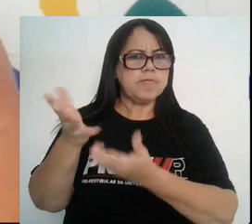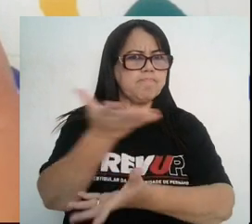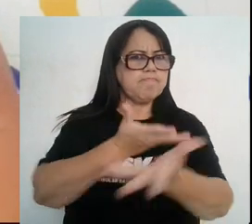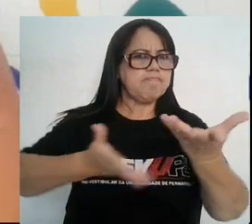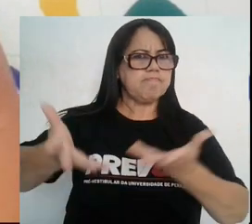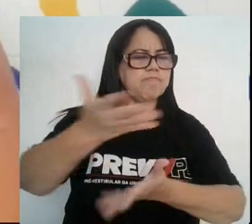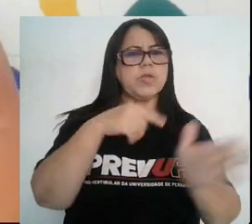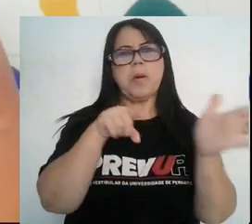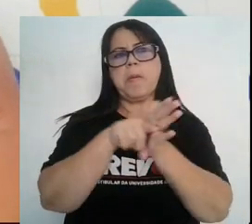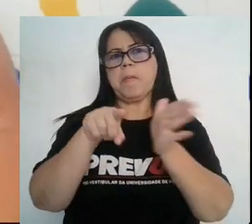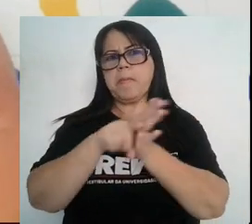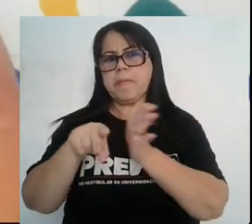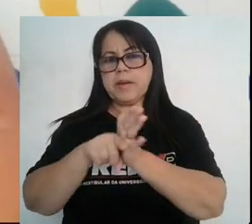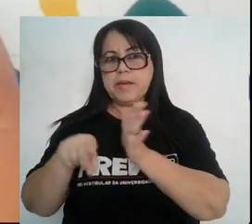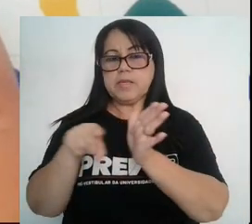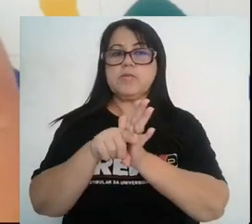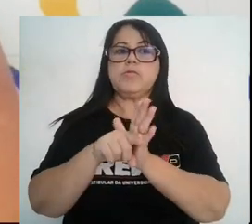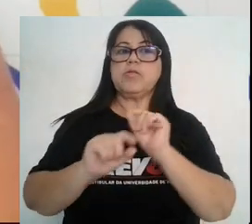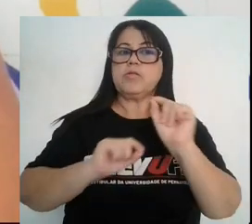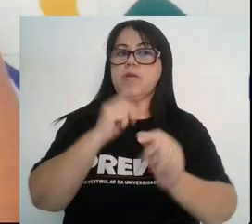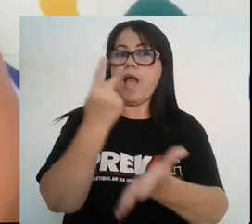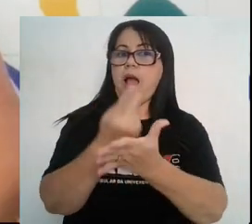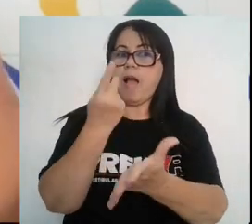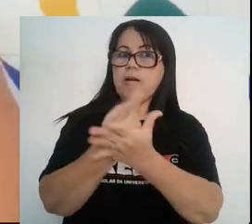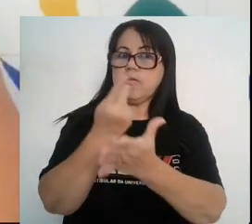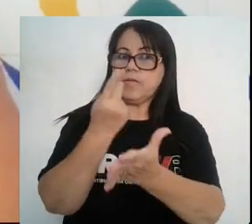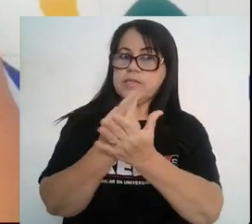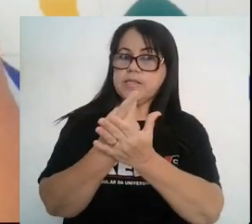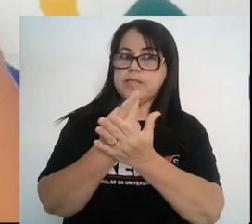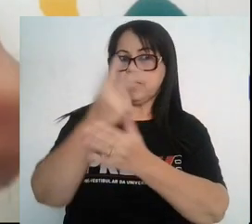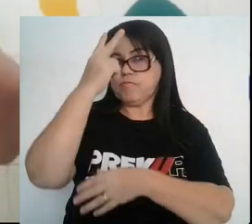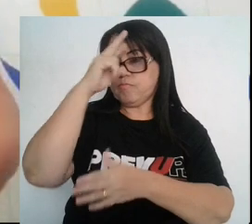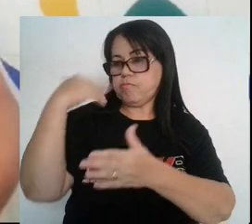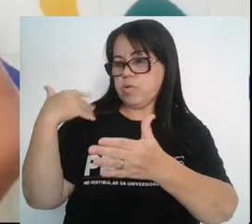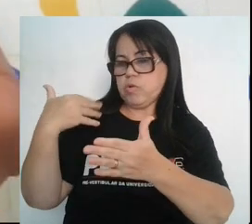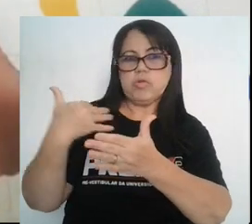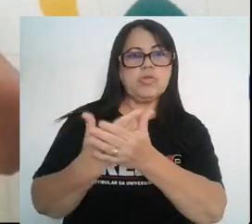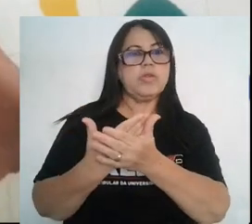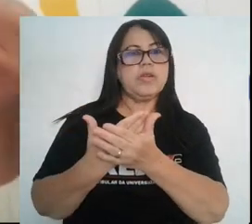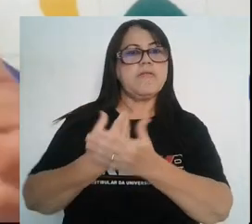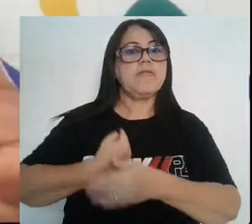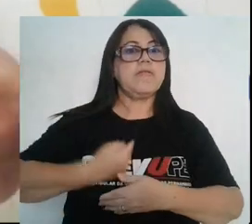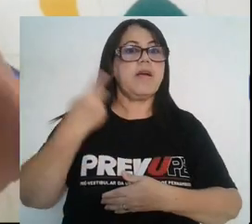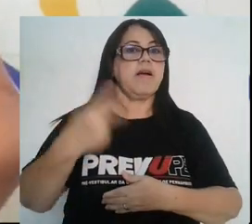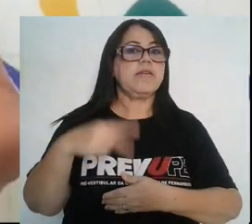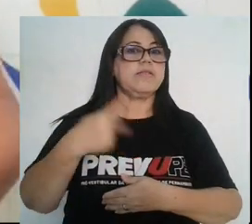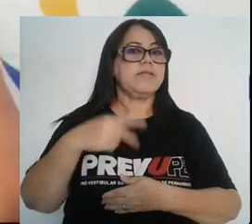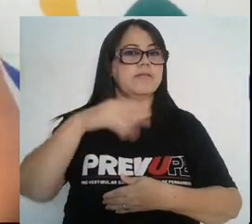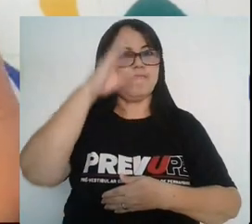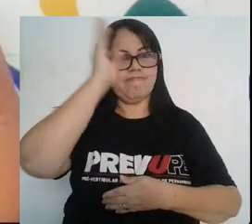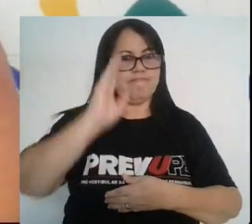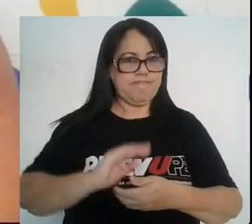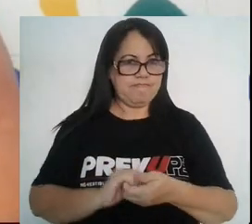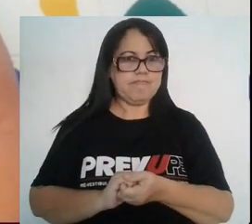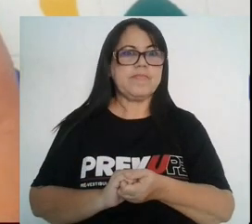em perguntas relacionadas ao fato ou fenômeno histórico recentemente vivido no nosso